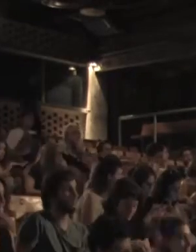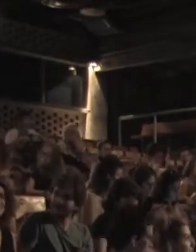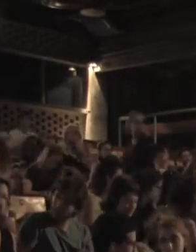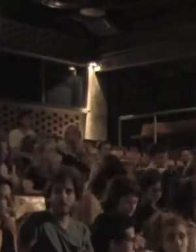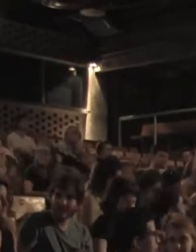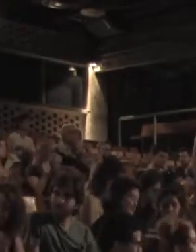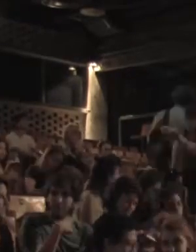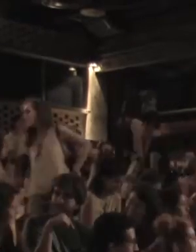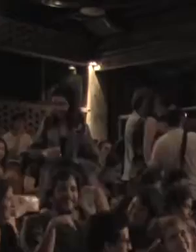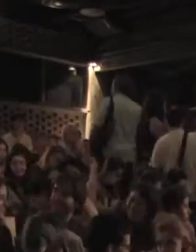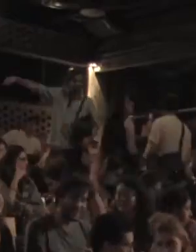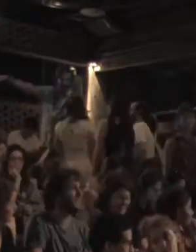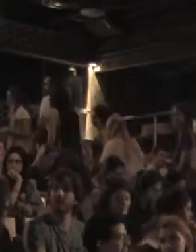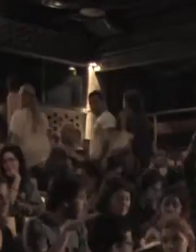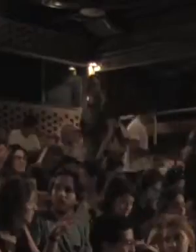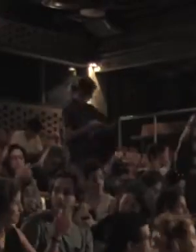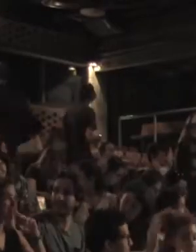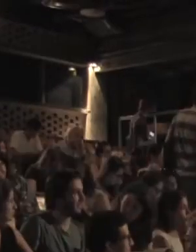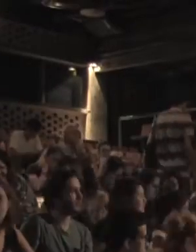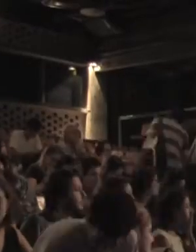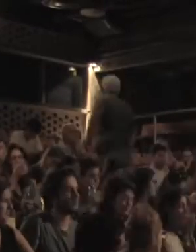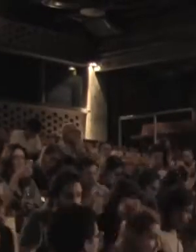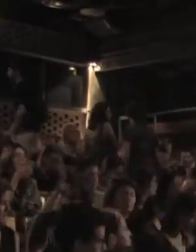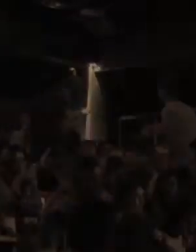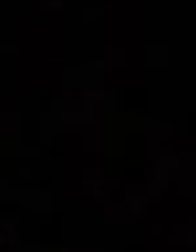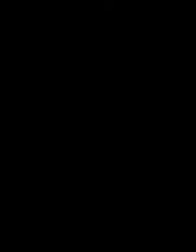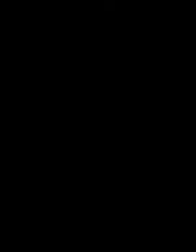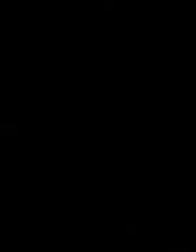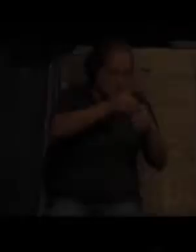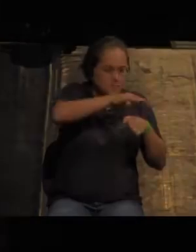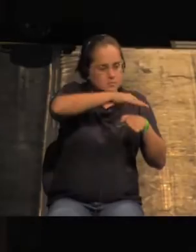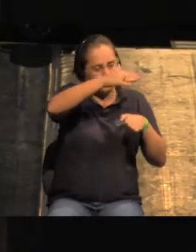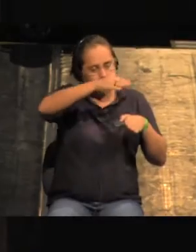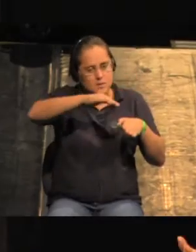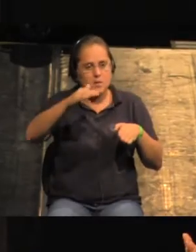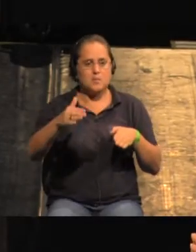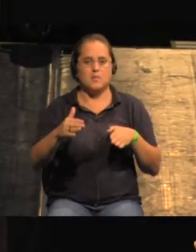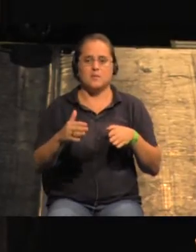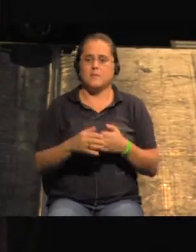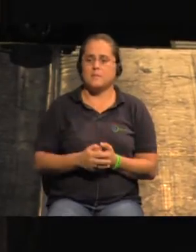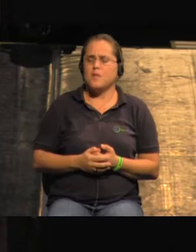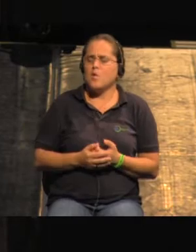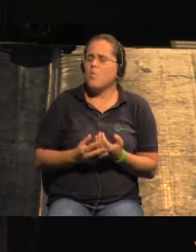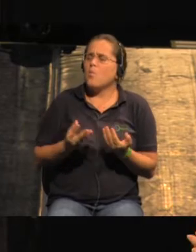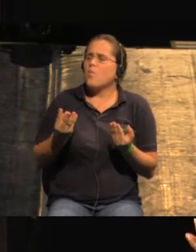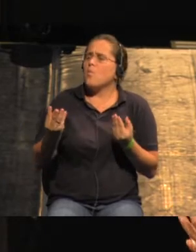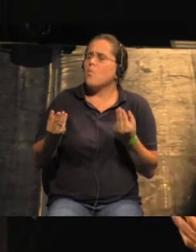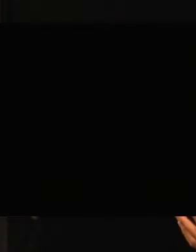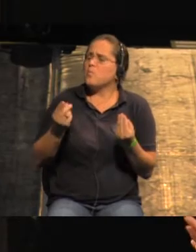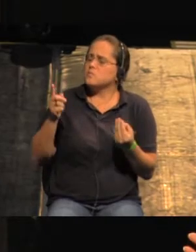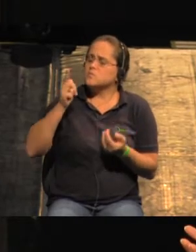ciclovia, como ela foi suspensa ali na beira da montanha, mirando a costa. Como